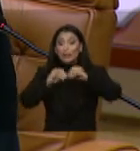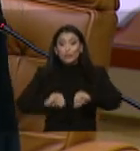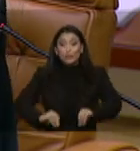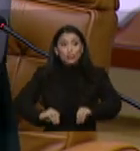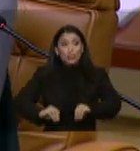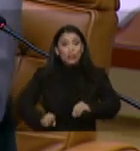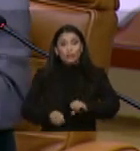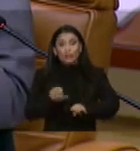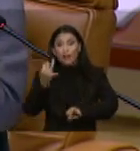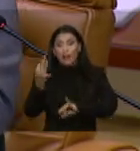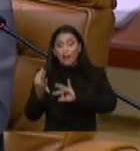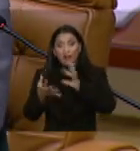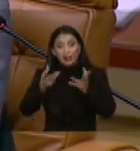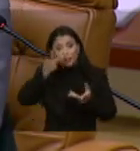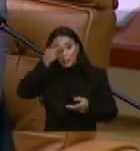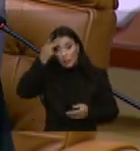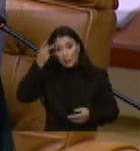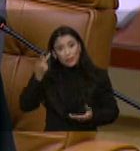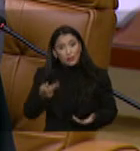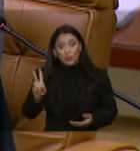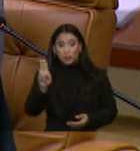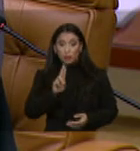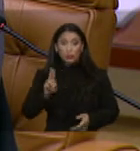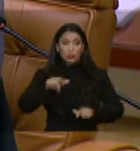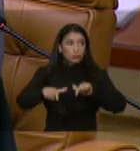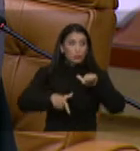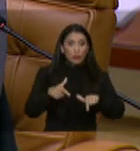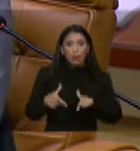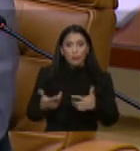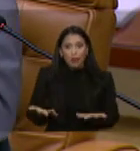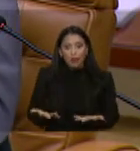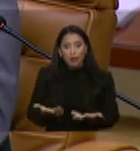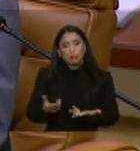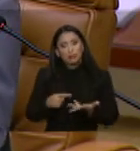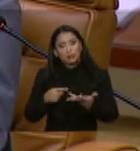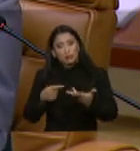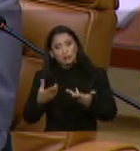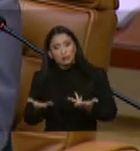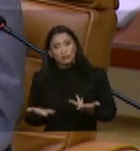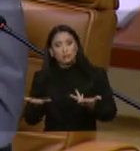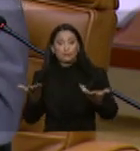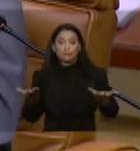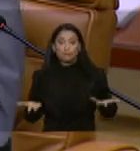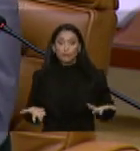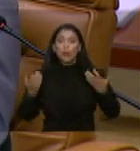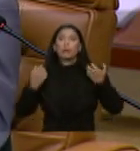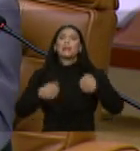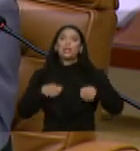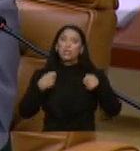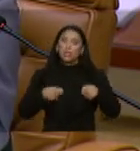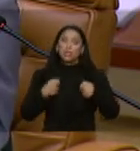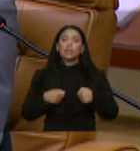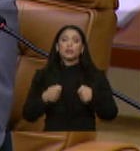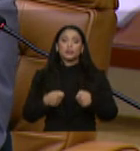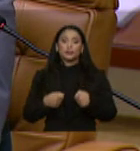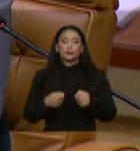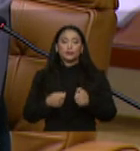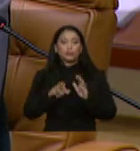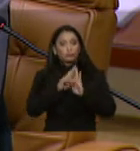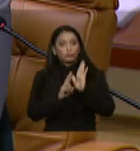Inúmeras pessoas que utilizam inclusive é para trabalhar mas é necessário além da